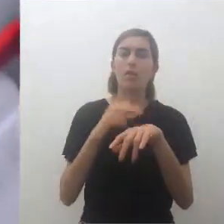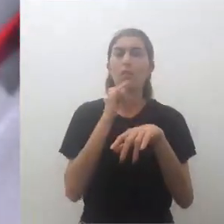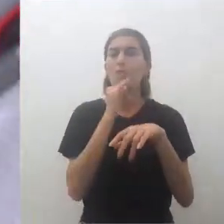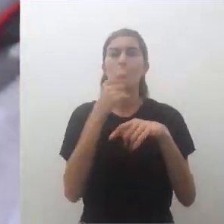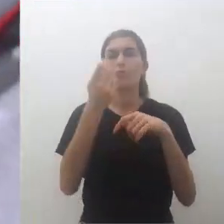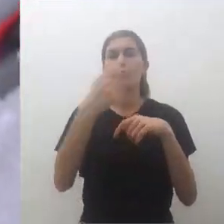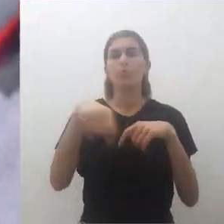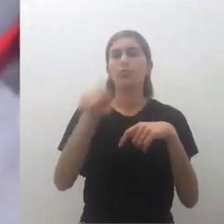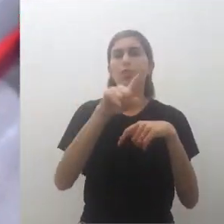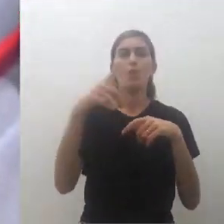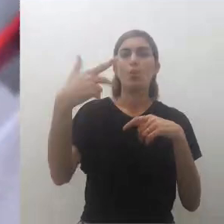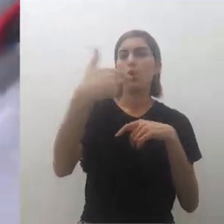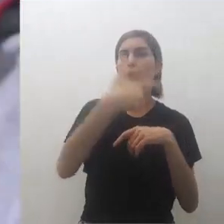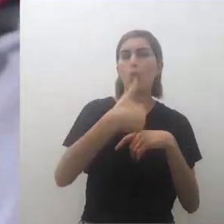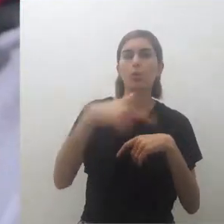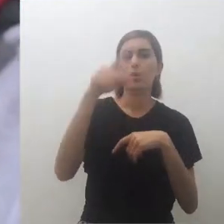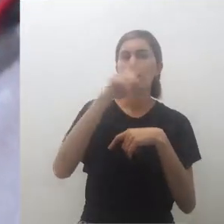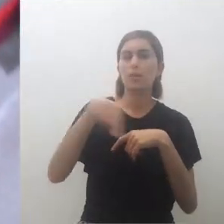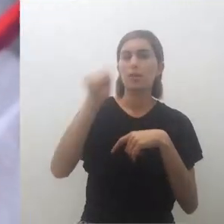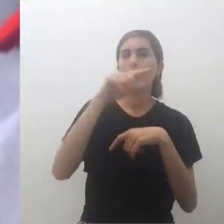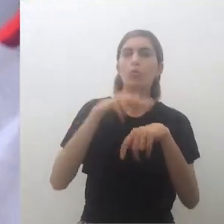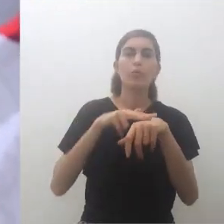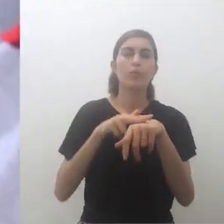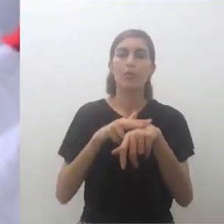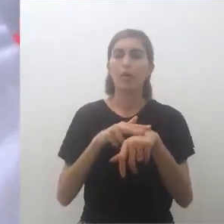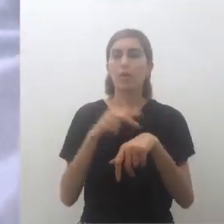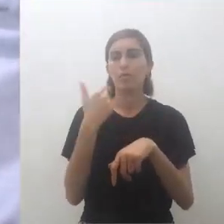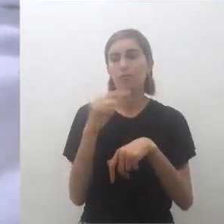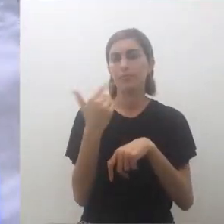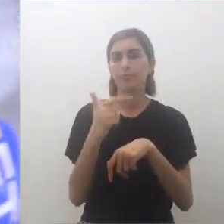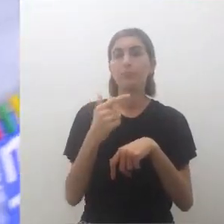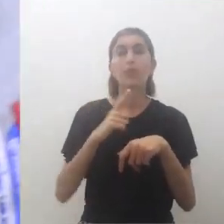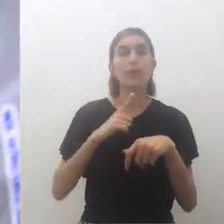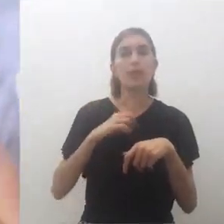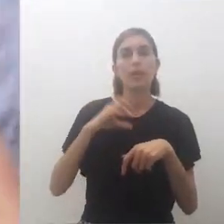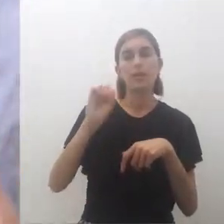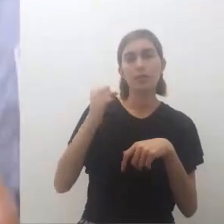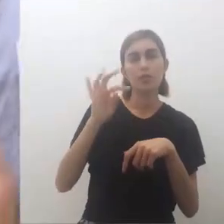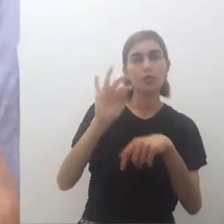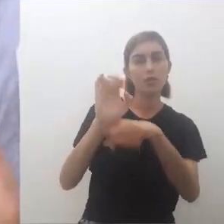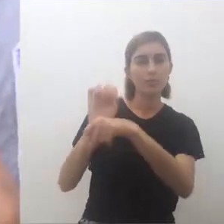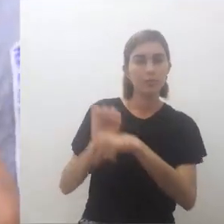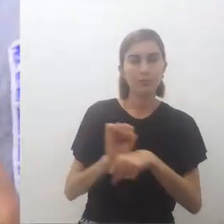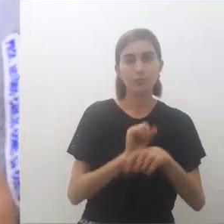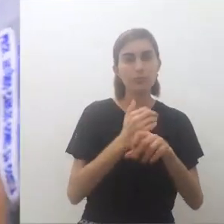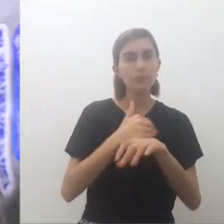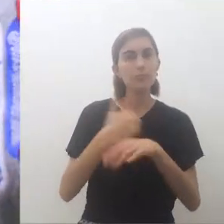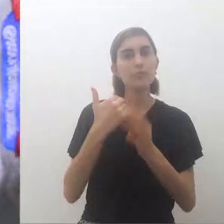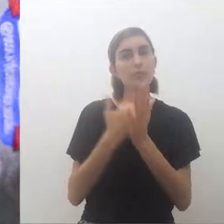não recortei um círculo verde. A gente teria uma estaticidade maior.